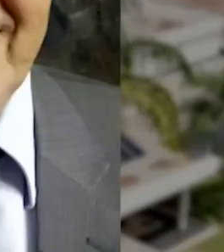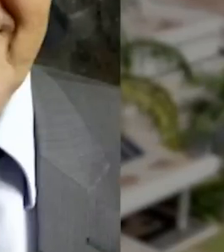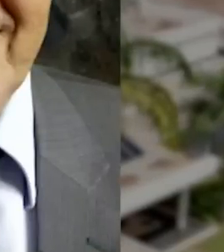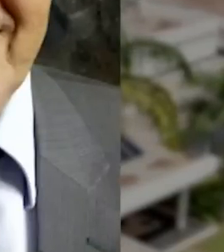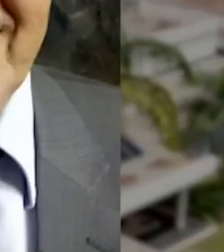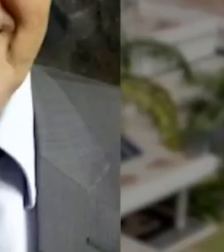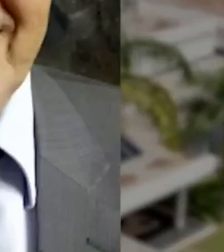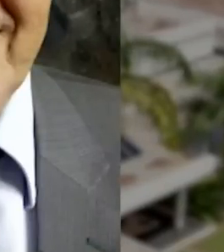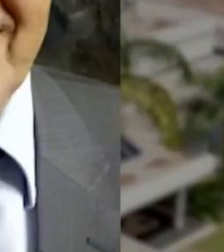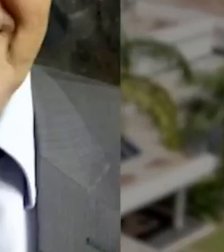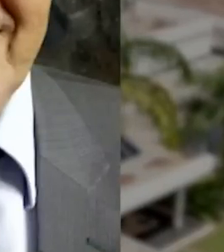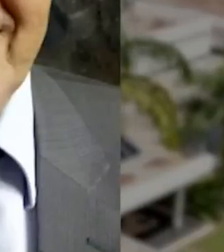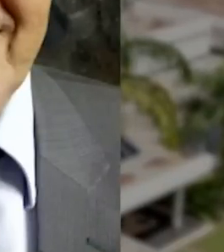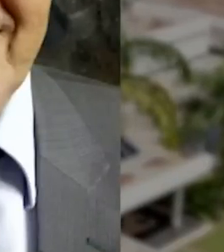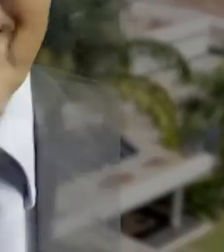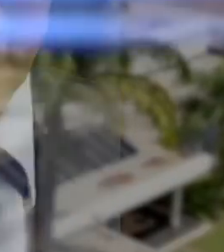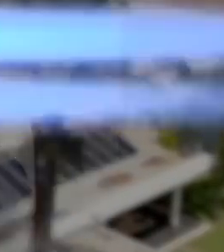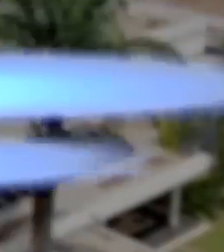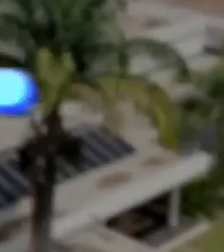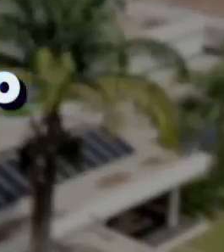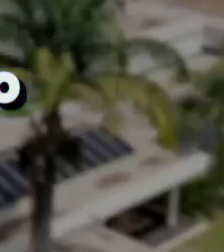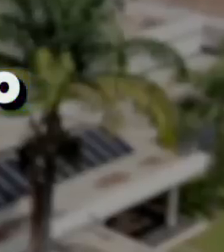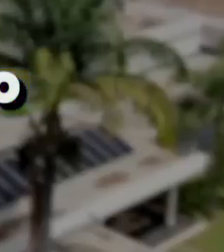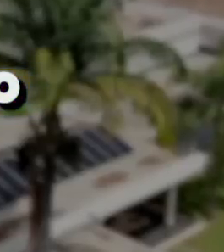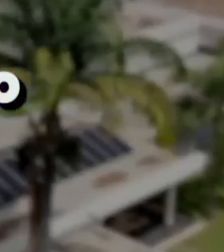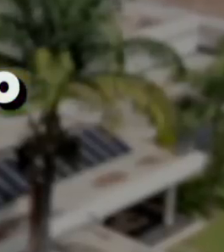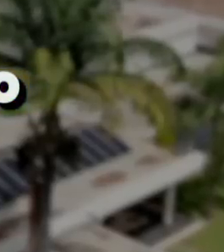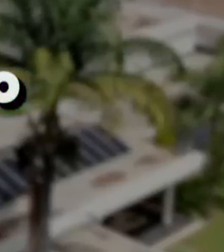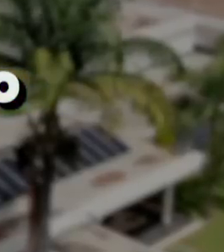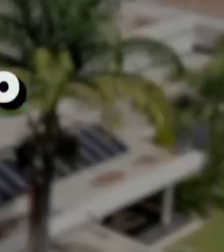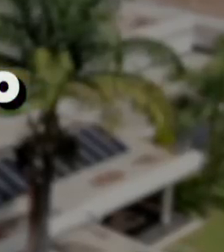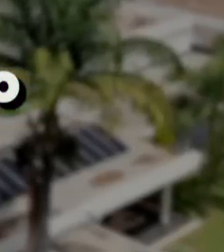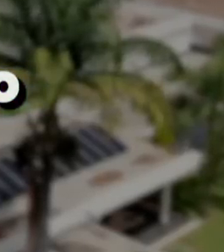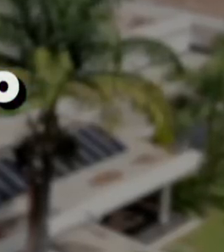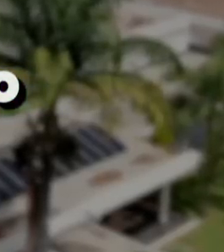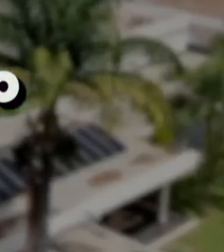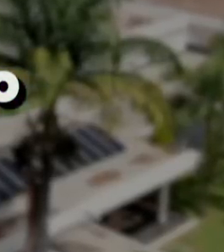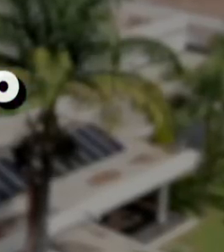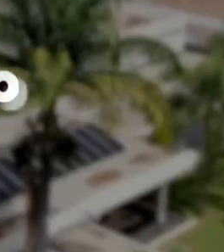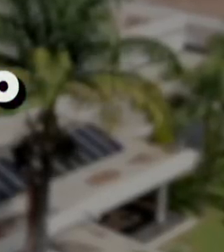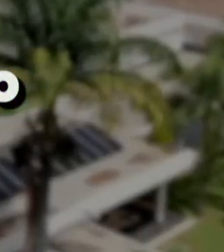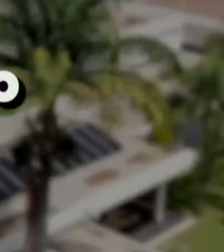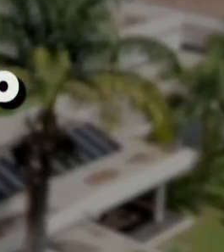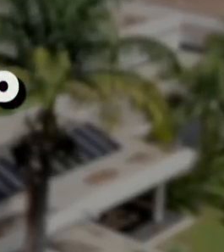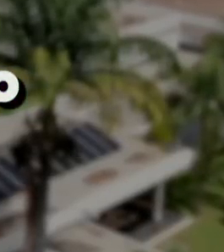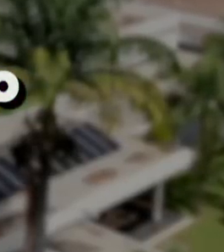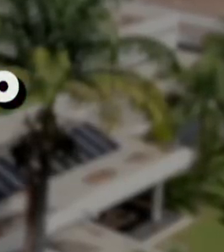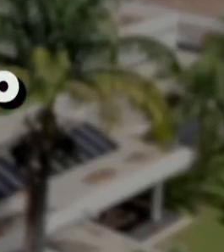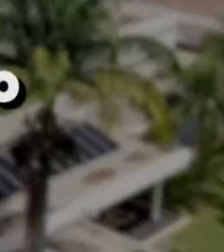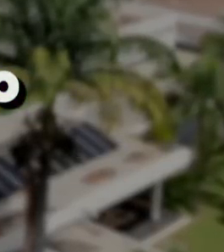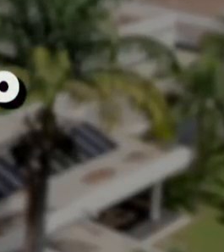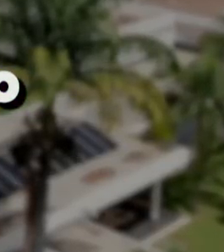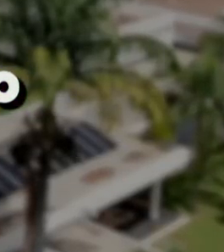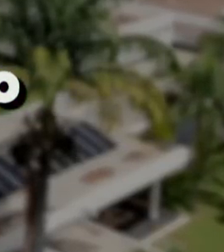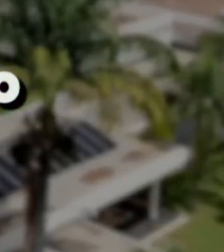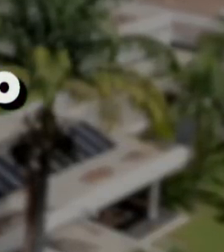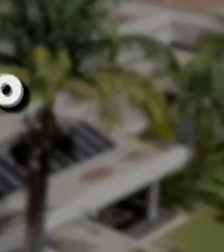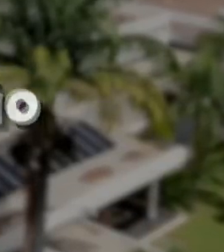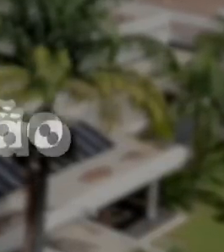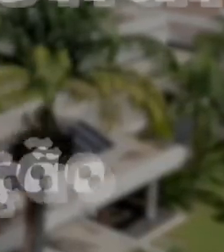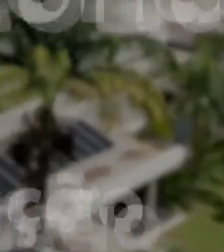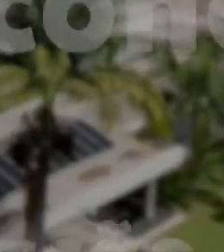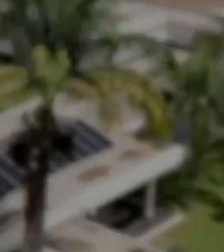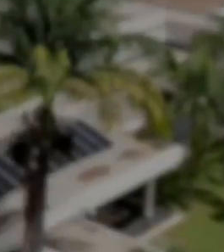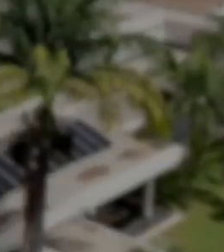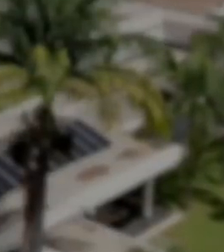de Almeida, foi eleito para um mandato com duração de 1 ano, em substituição ao restante do mandato de diácono renunciante.